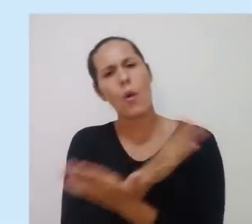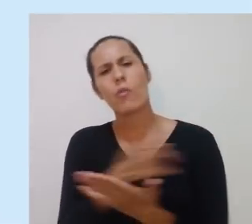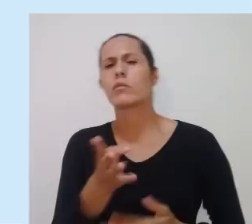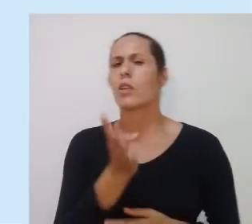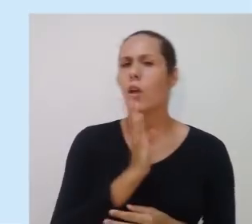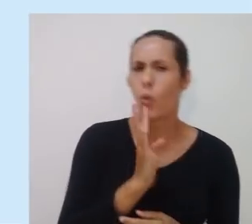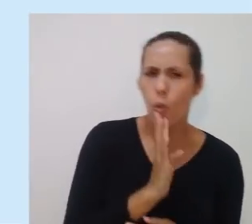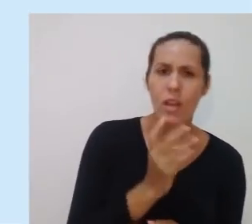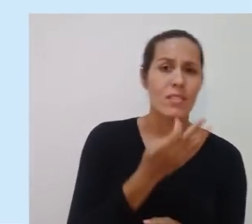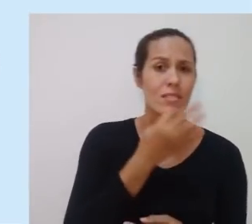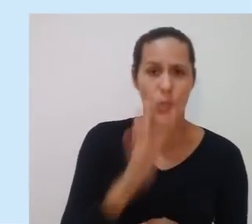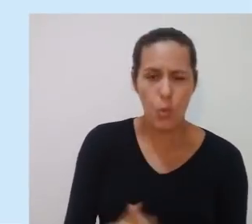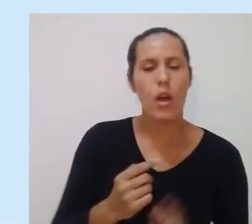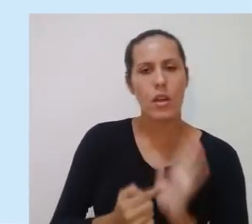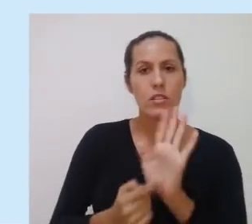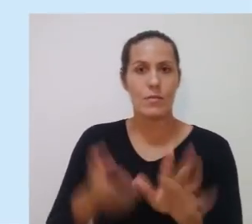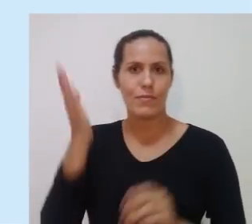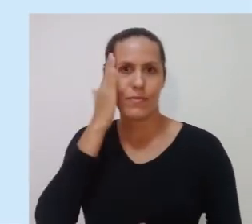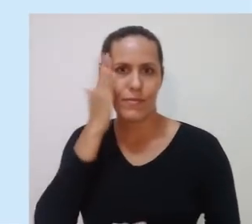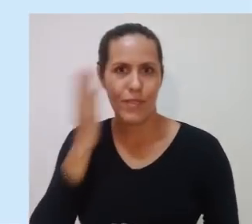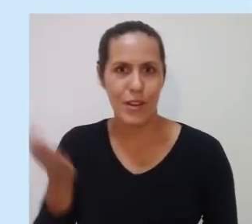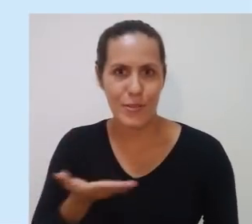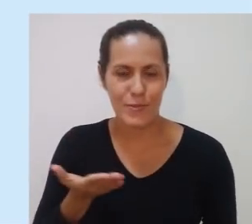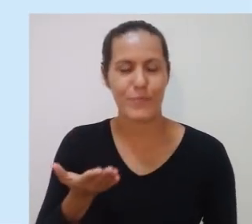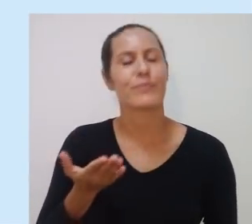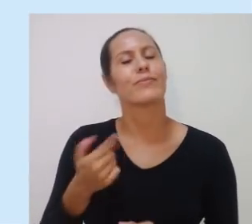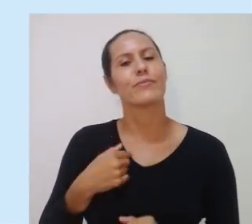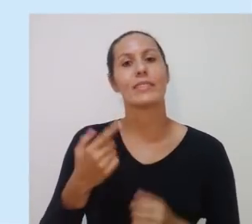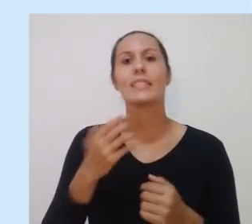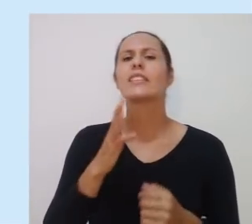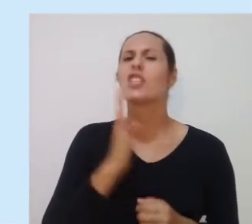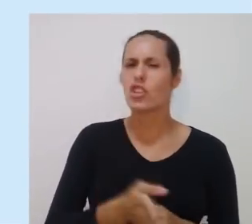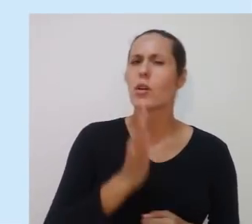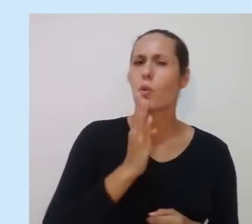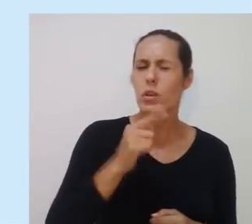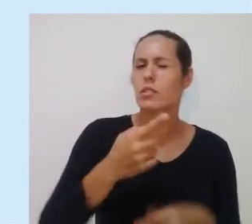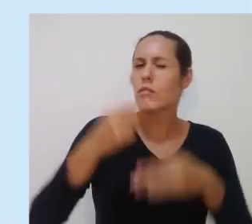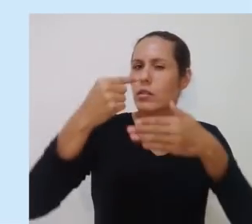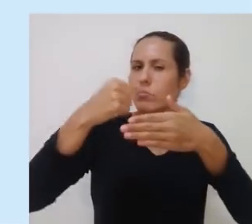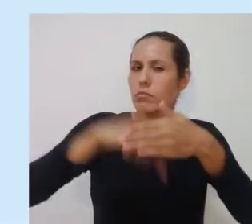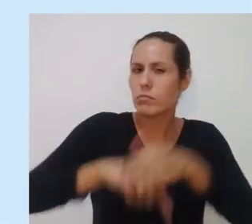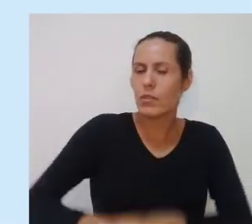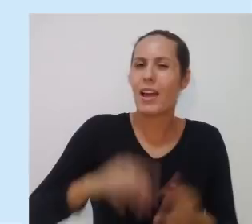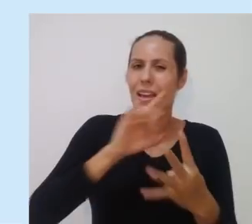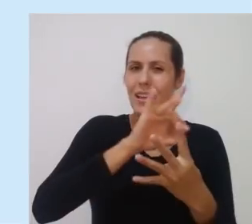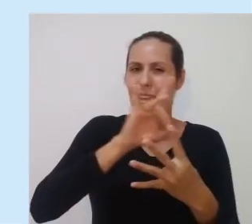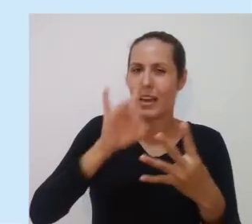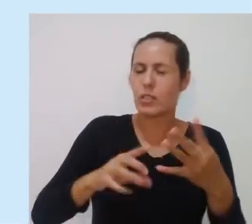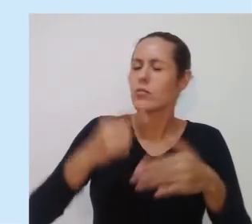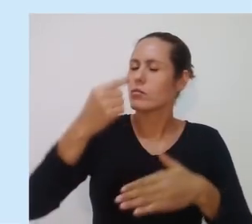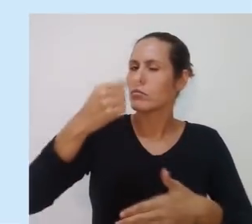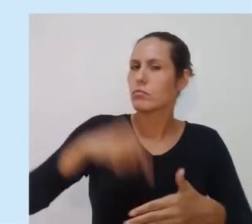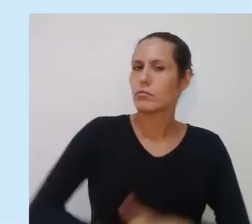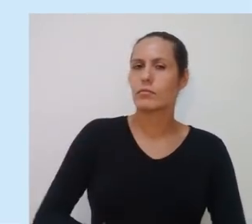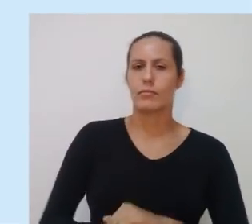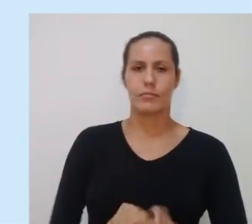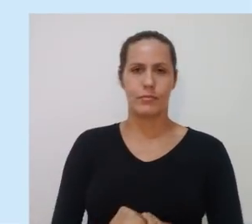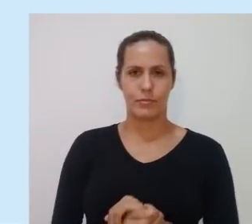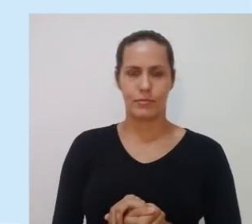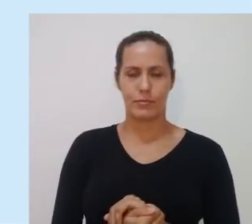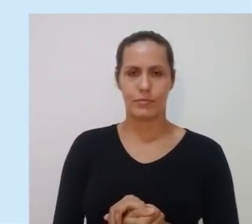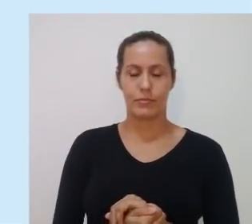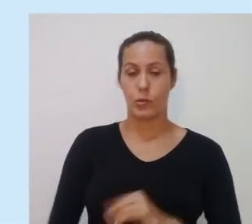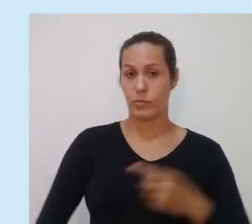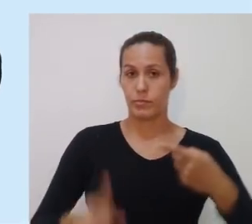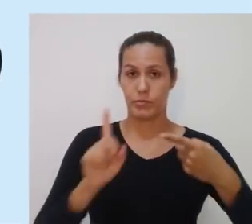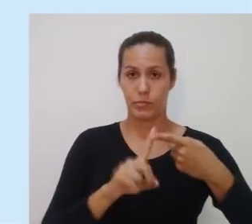Acho que vocês conhecem, se não conhecem, vão saber agora. Se já conheciam, a gente vai aprofundar um pouquinho em